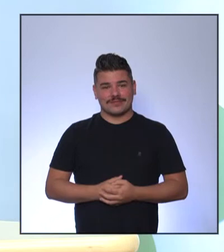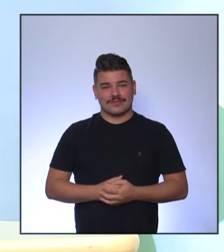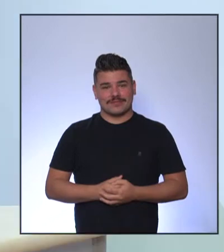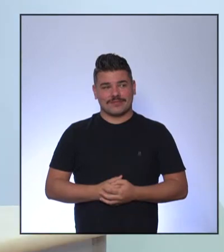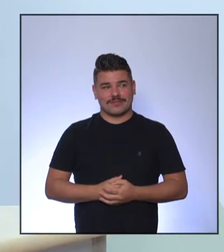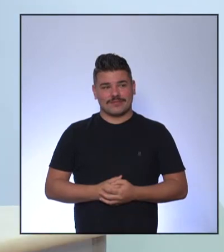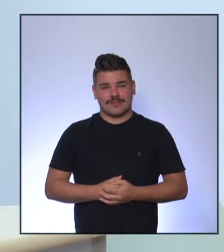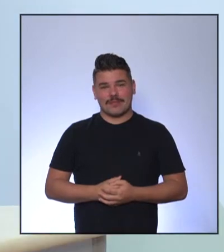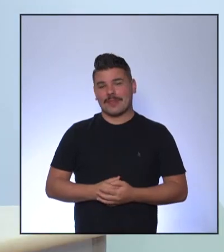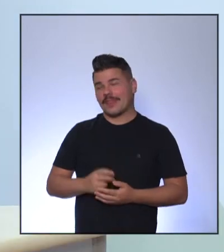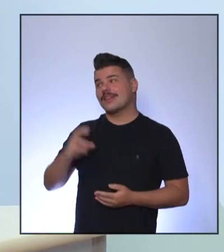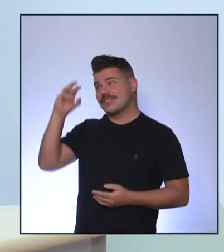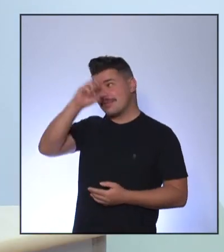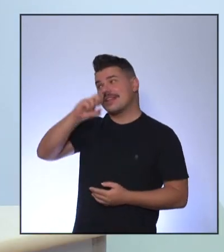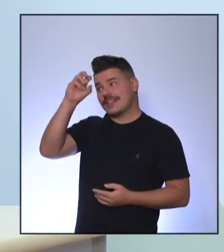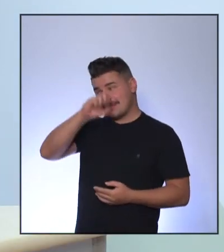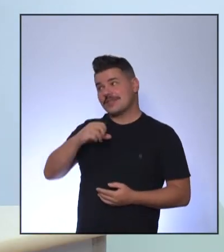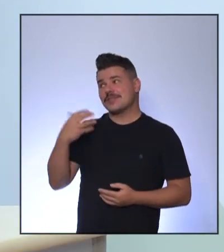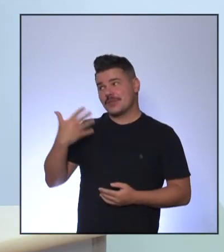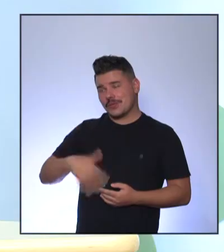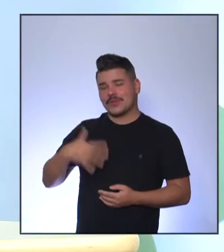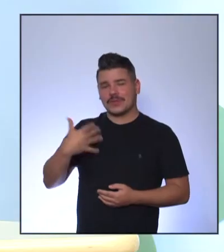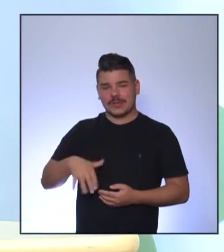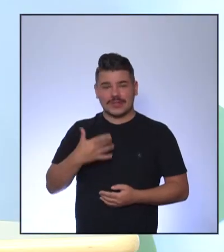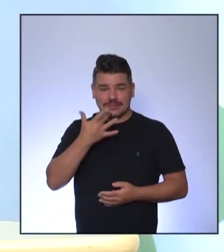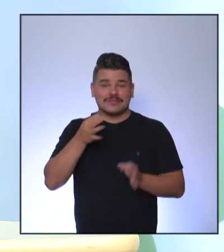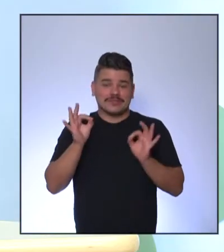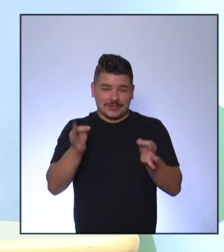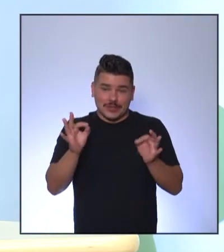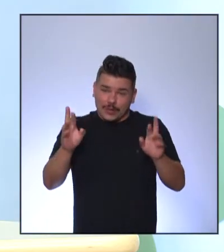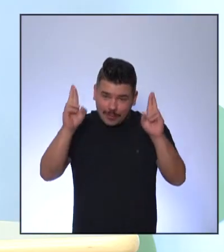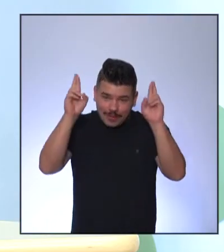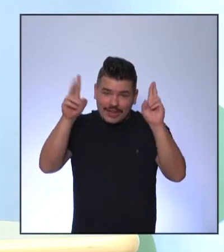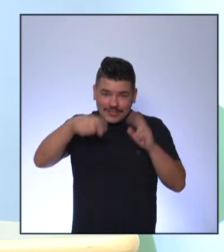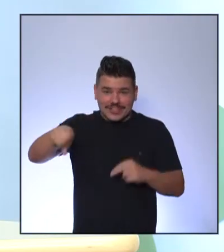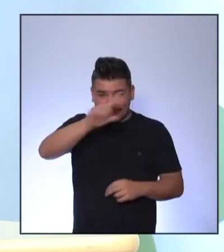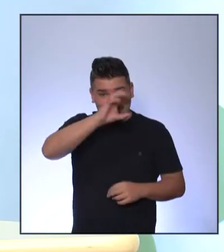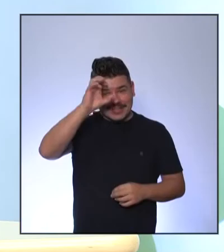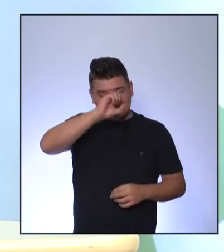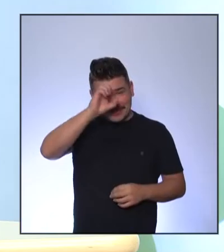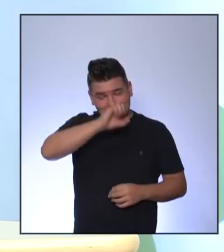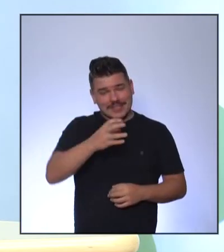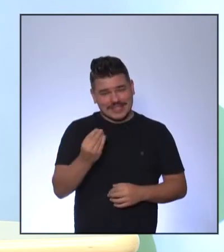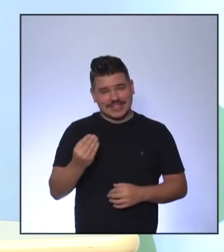Aprendemos bastante, né, professora? Exatamente. Espero que sim, né, Denise?